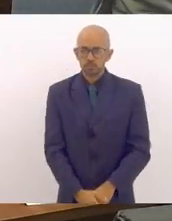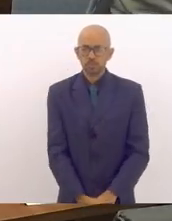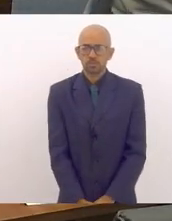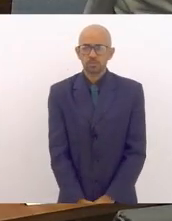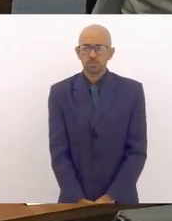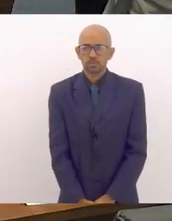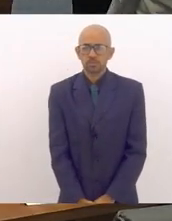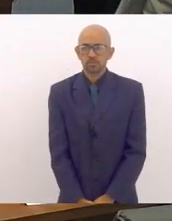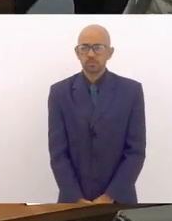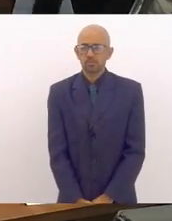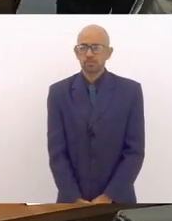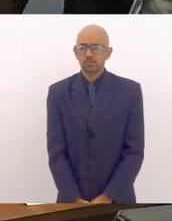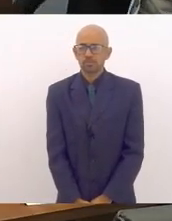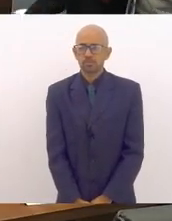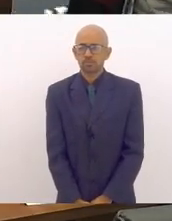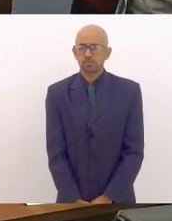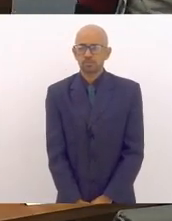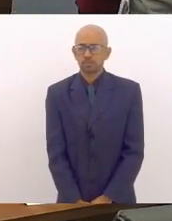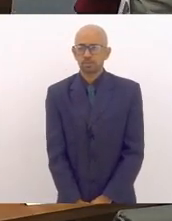Isso.